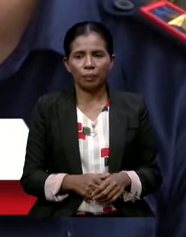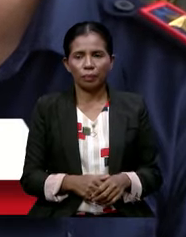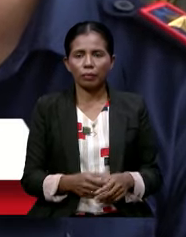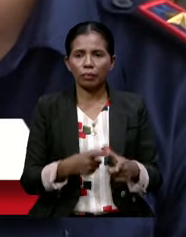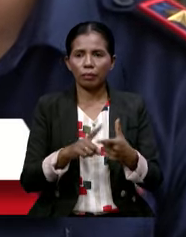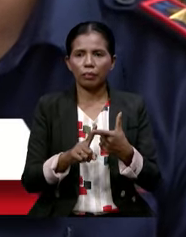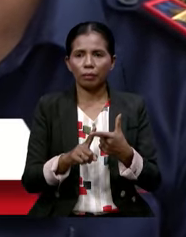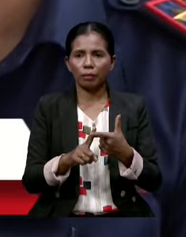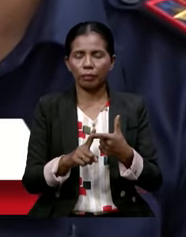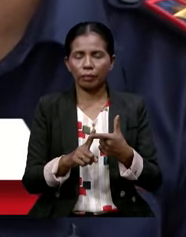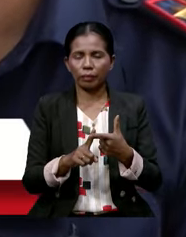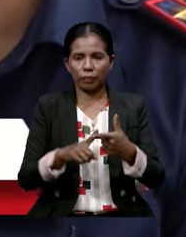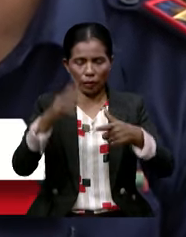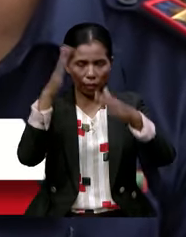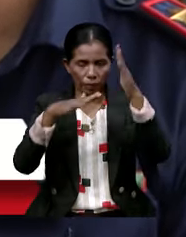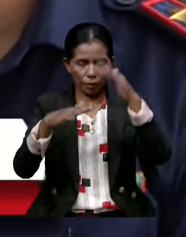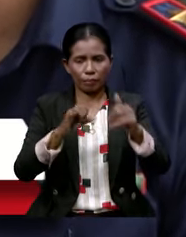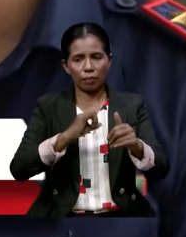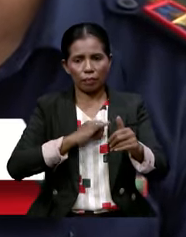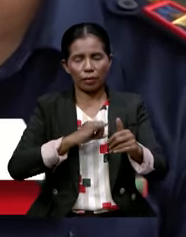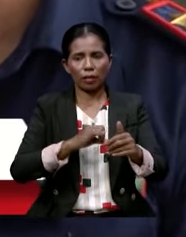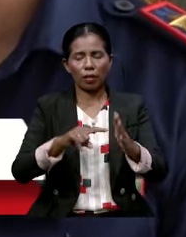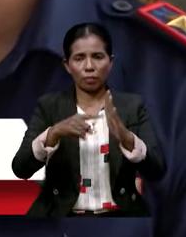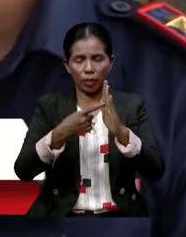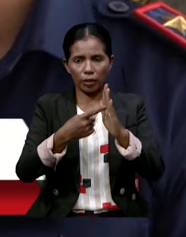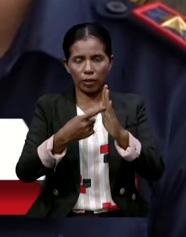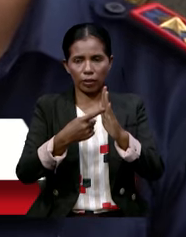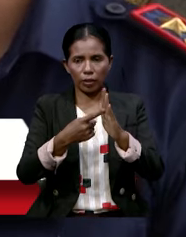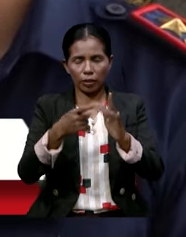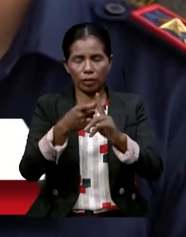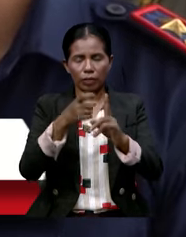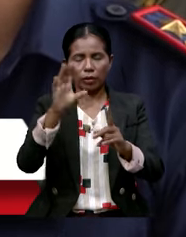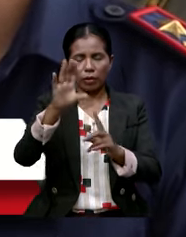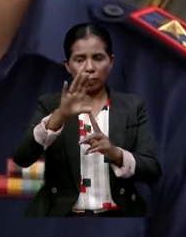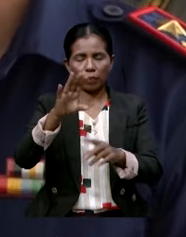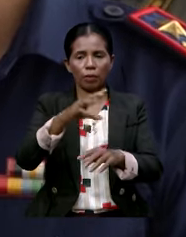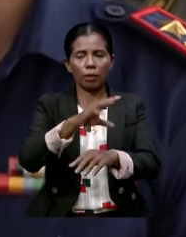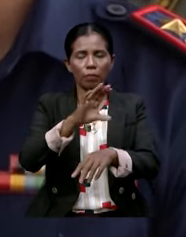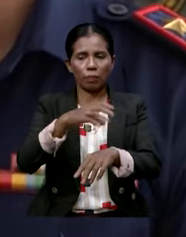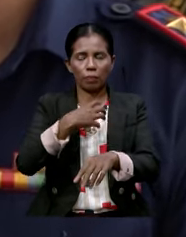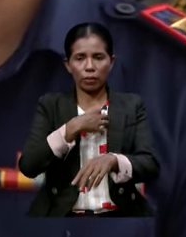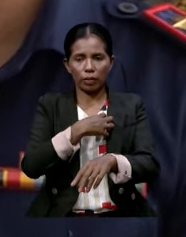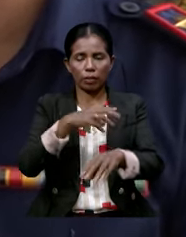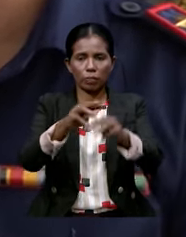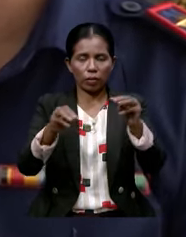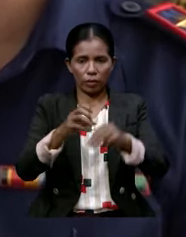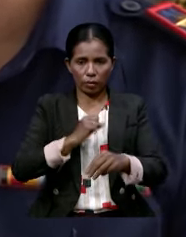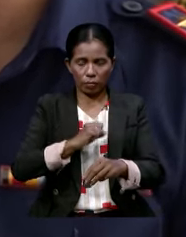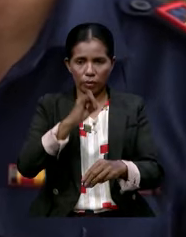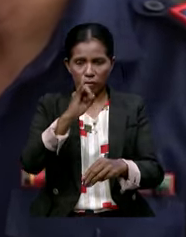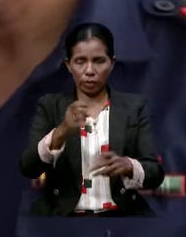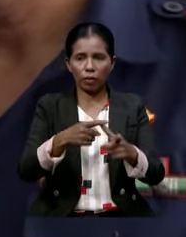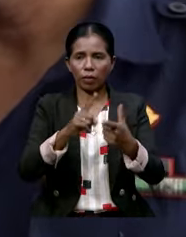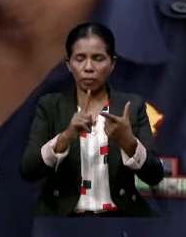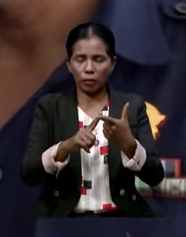depois de incidente, há o redanque das contactos com o comandante município Covalima, que